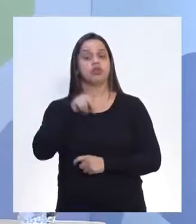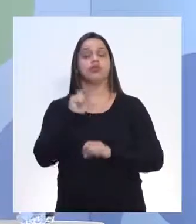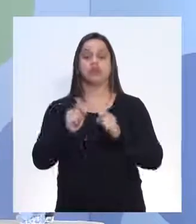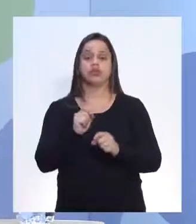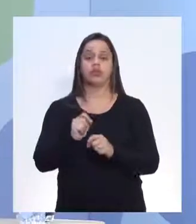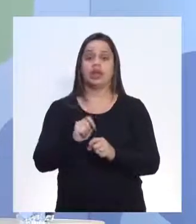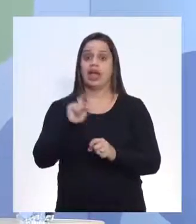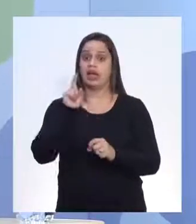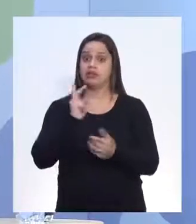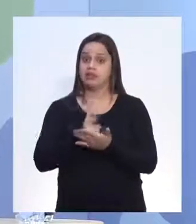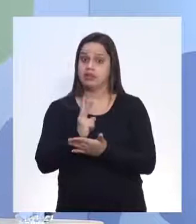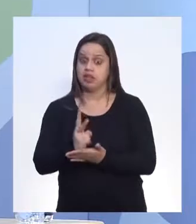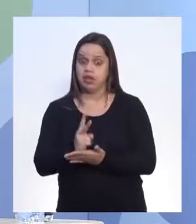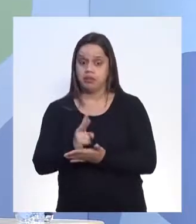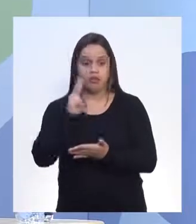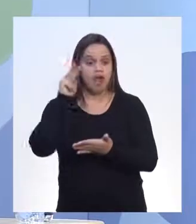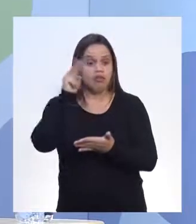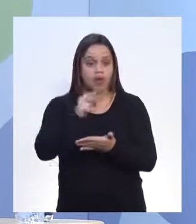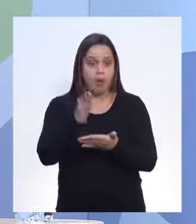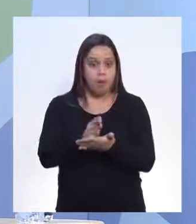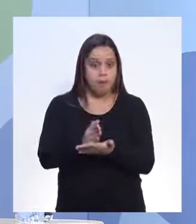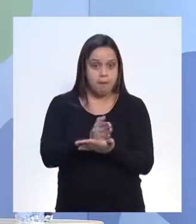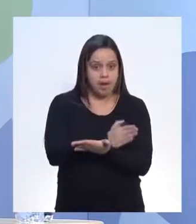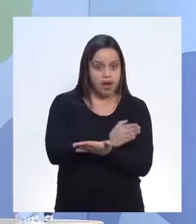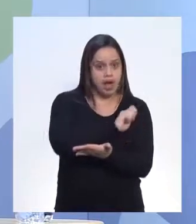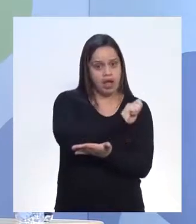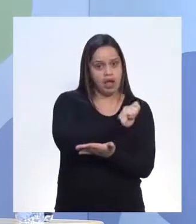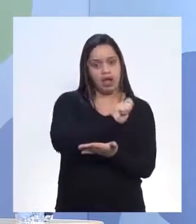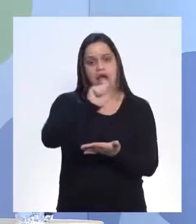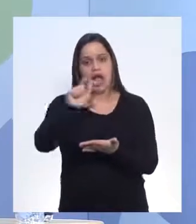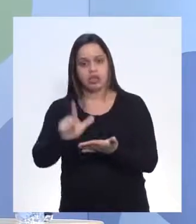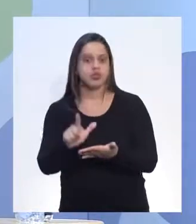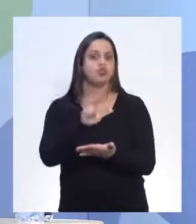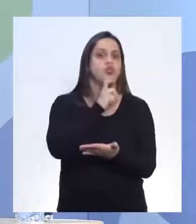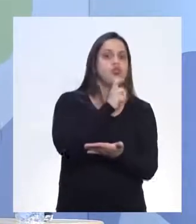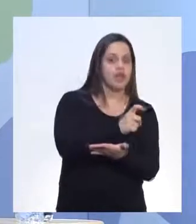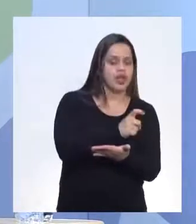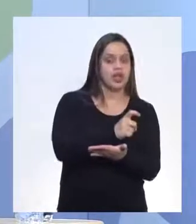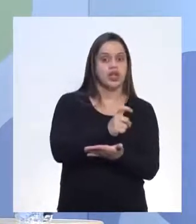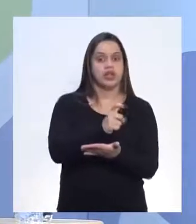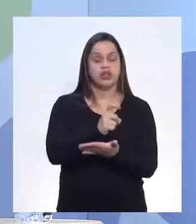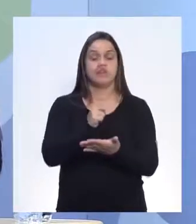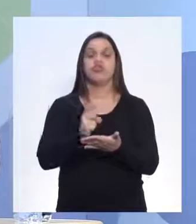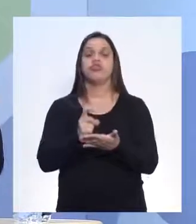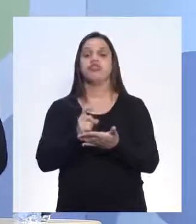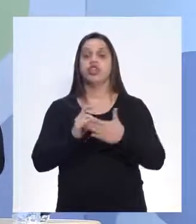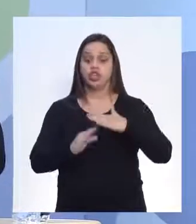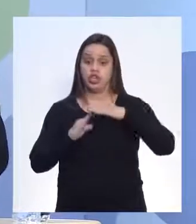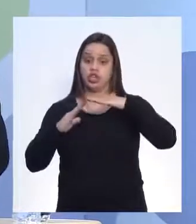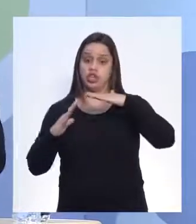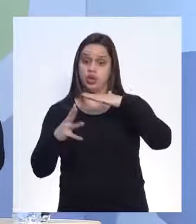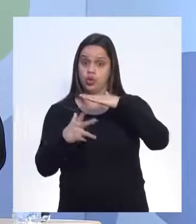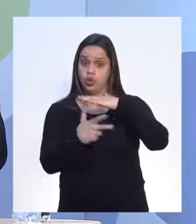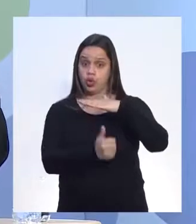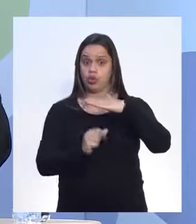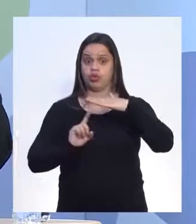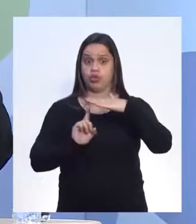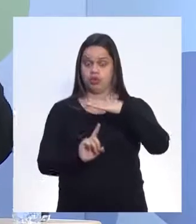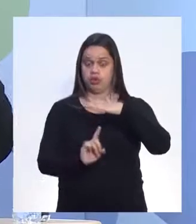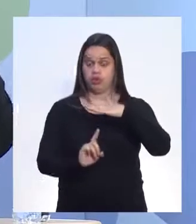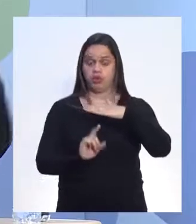a parte que você está observando, no caso azul ou verde ali, como vocês viram, sobre o todo. O todo é como